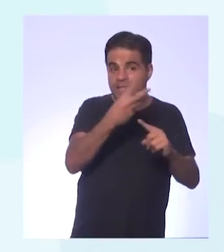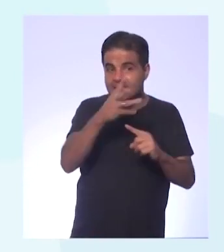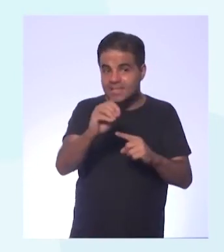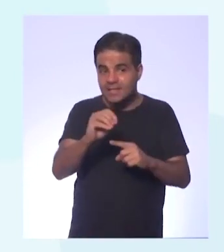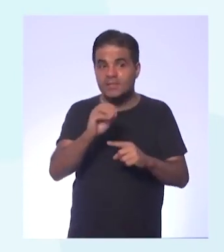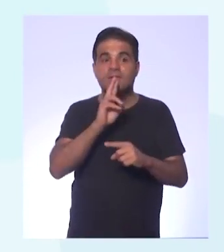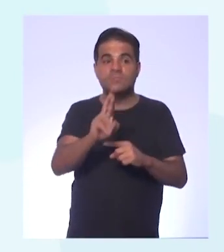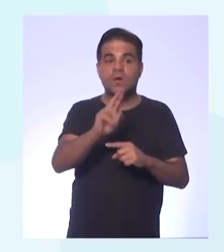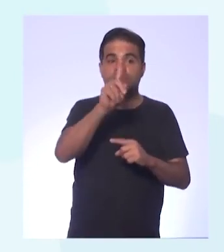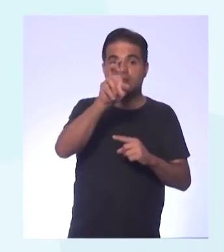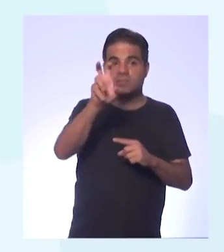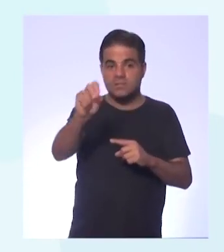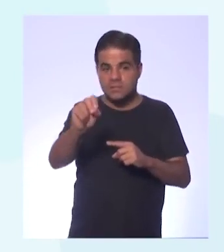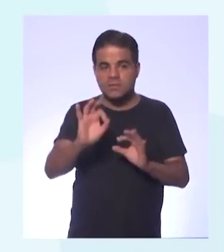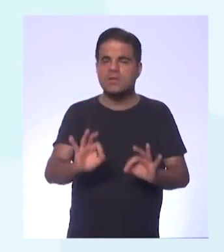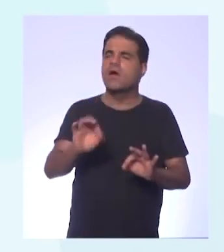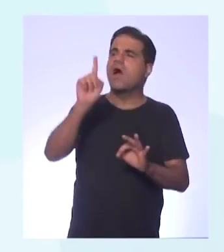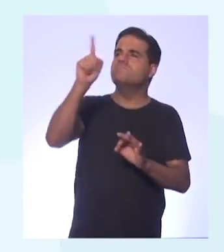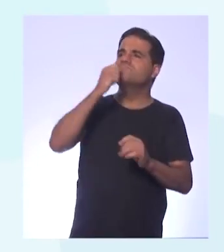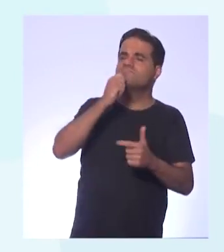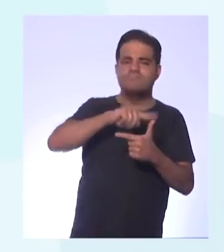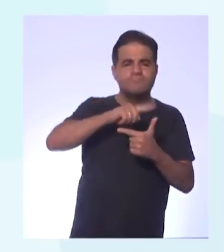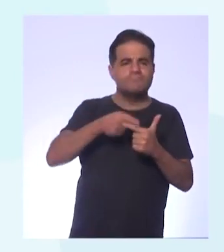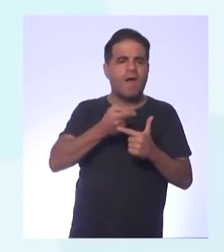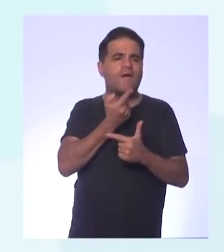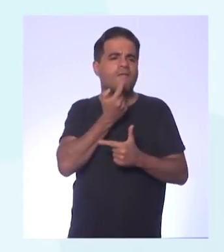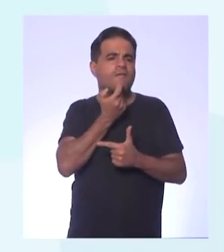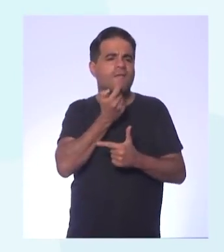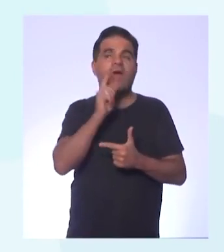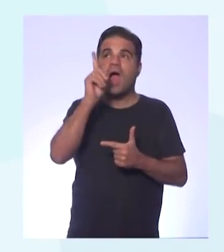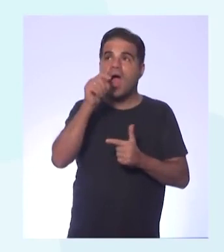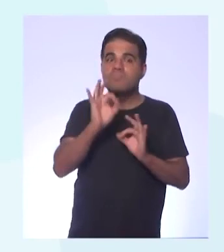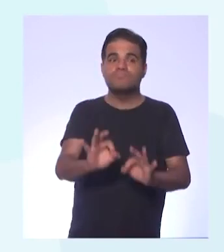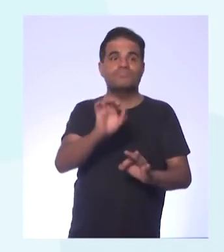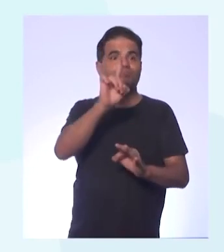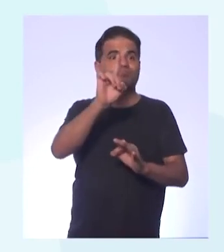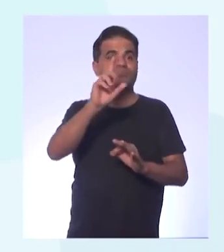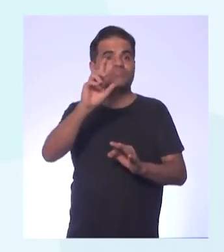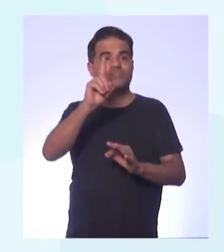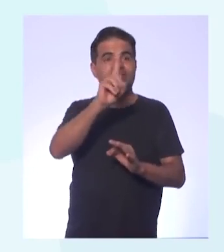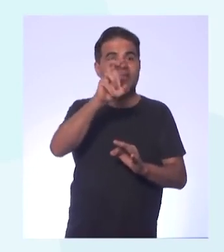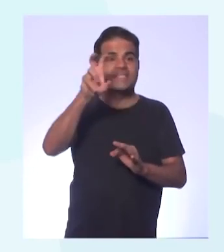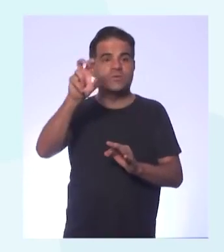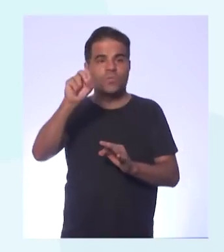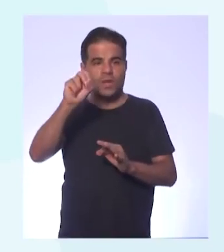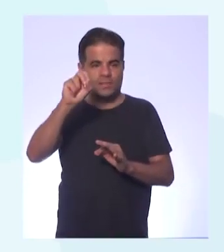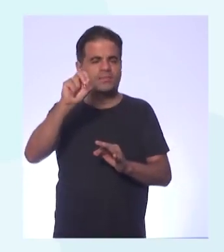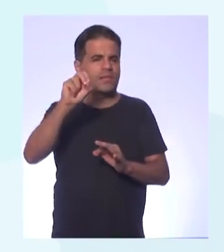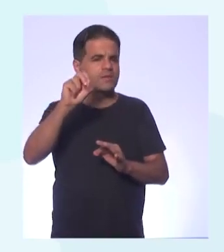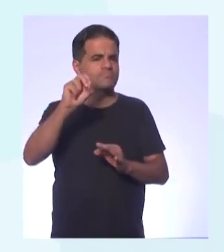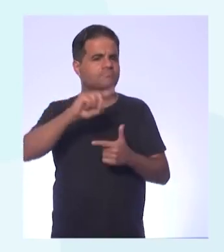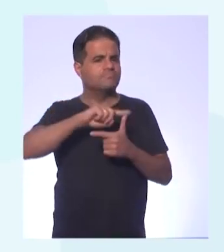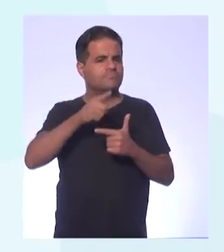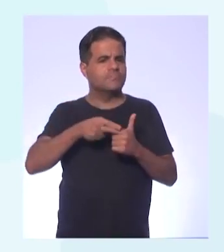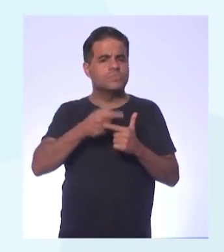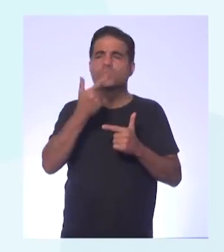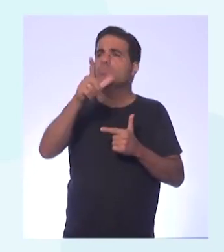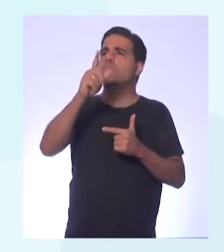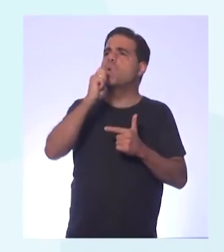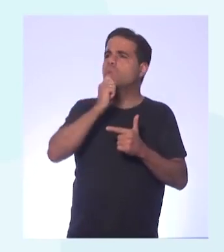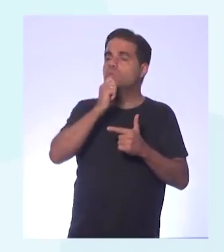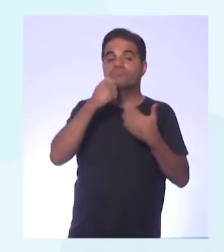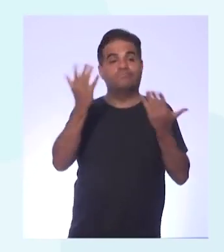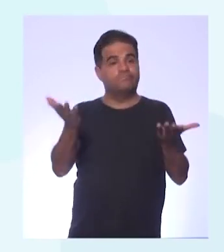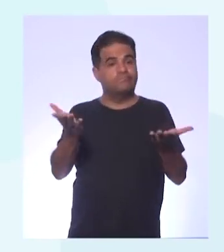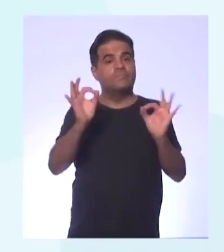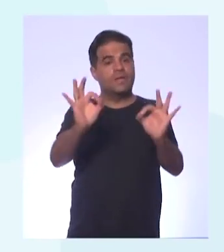é 150. Quer dizer que este ângulo em vermelho, ele vale 150 graus. Tudo bem? Ah, e o outro ângulo, professora? Bom,